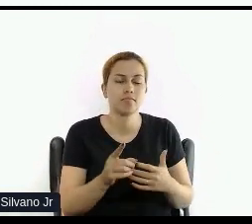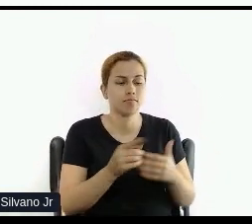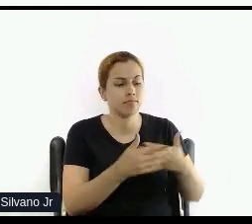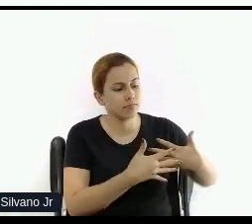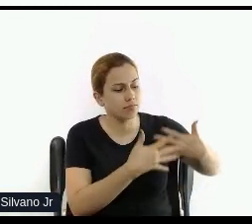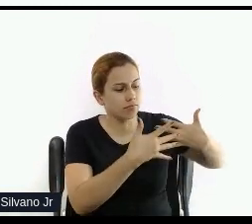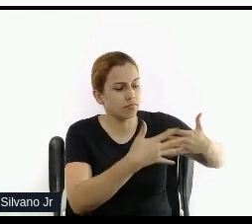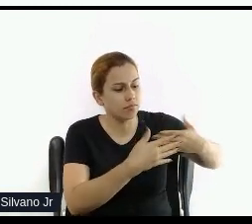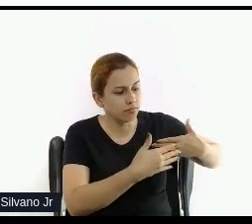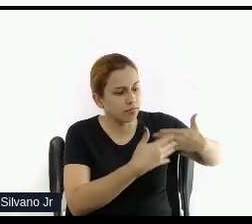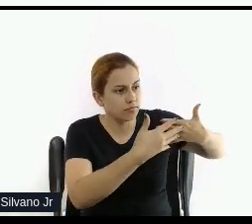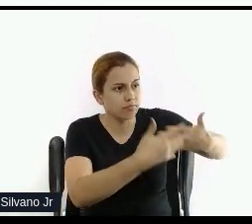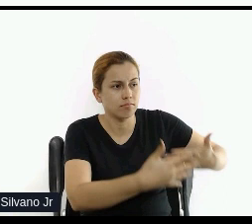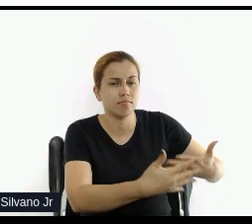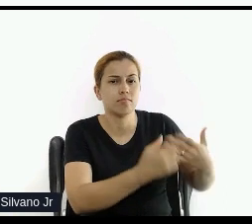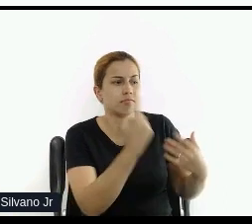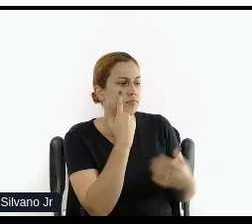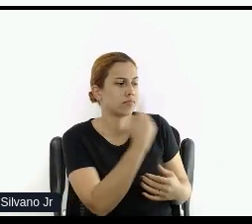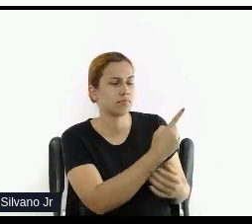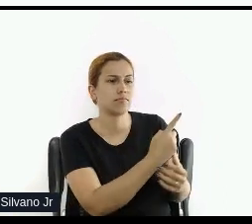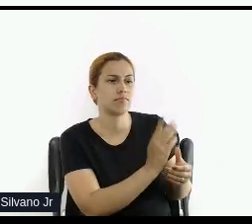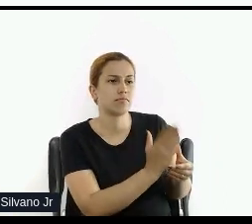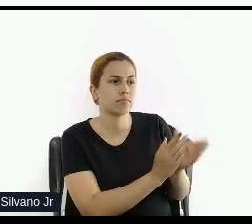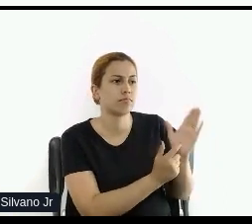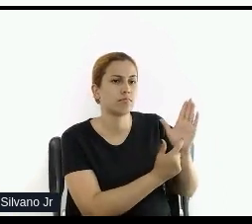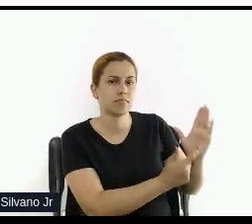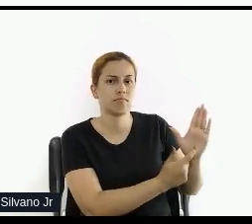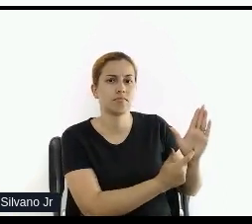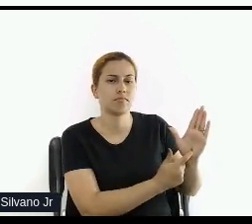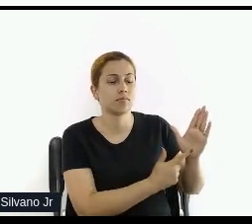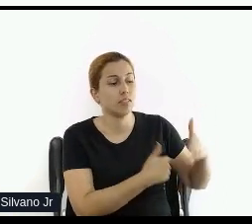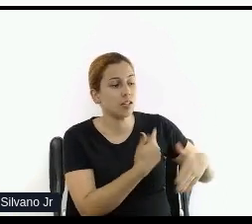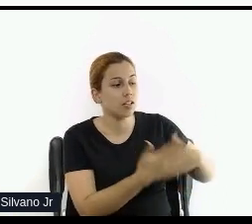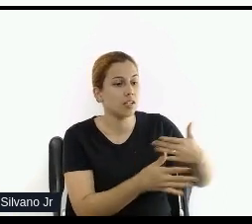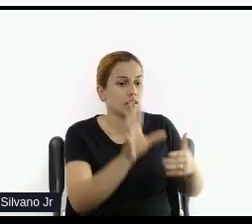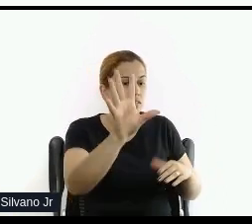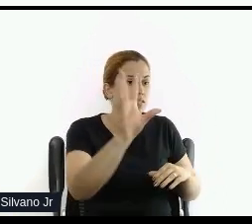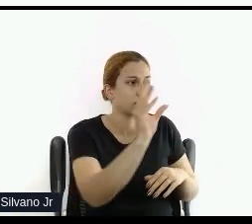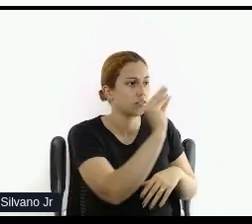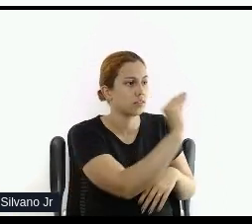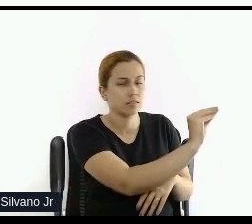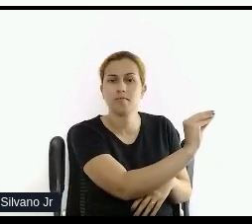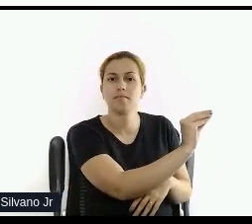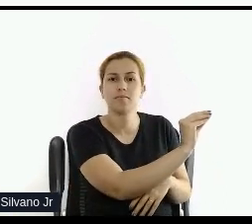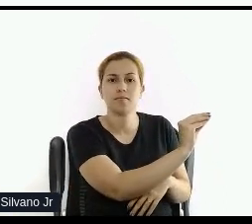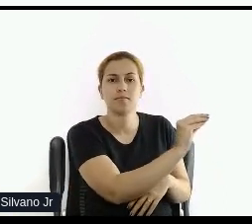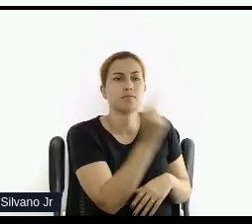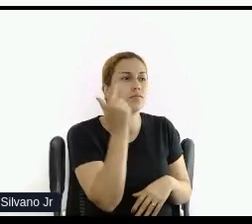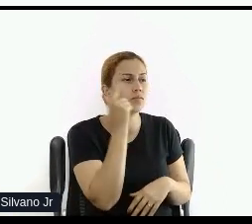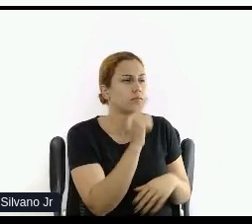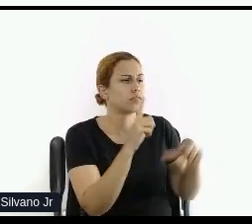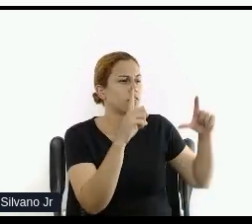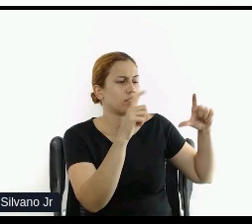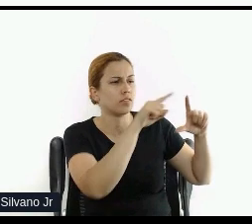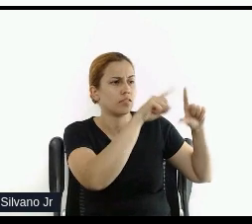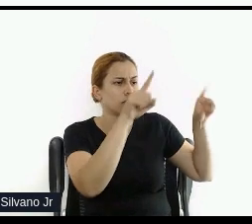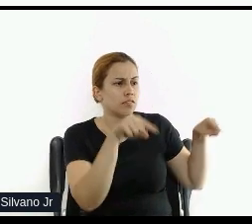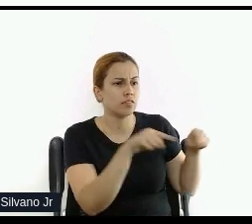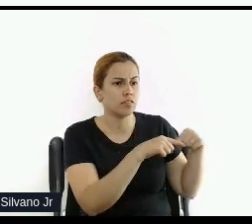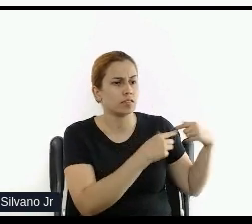imagem está nessa pasta aqui. E a partir do momento que ela recebe essa imagem com um caminho,